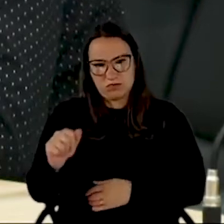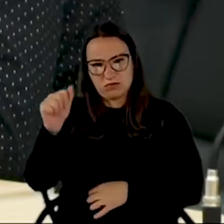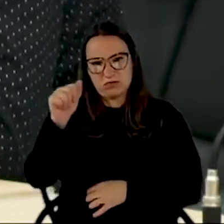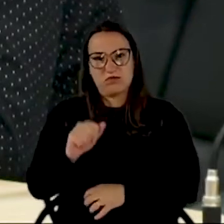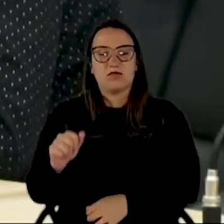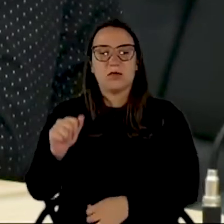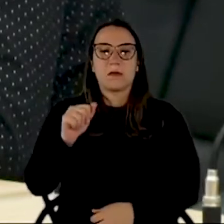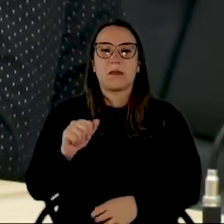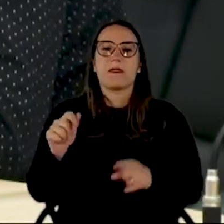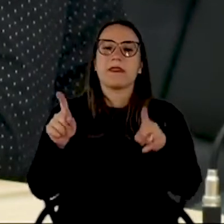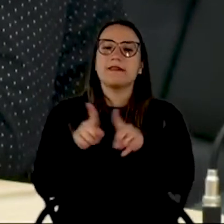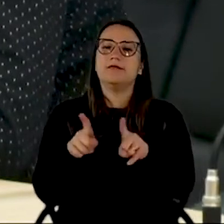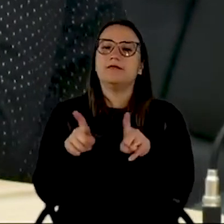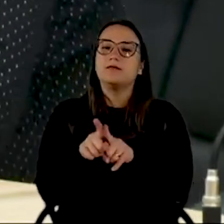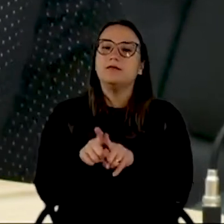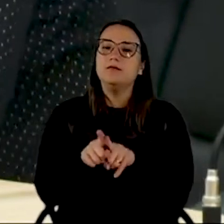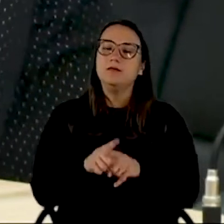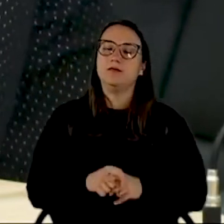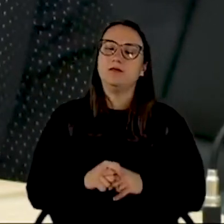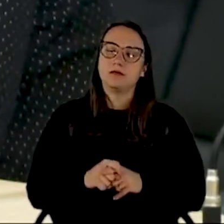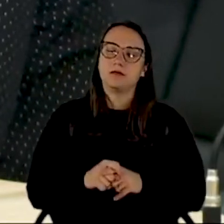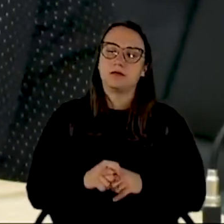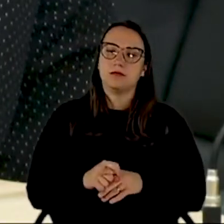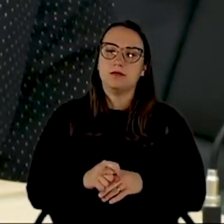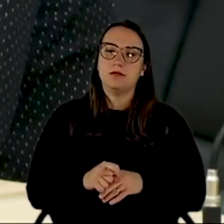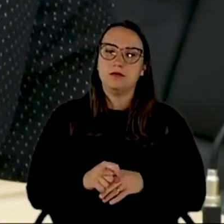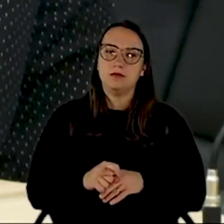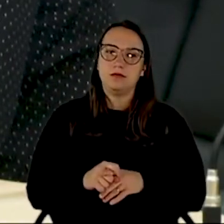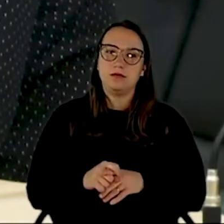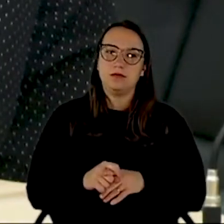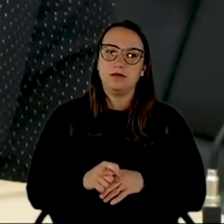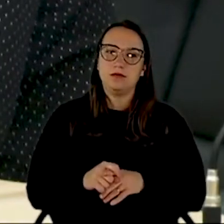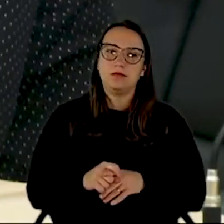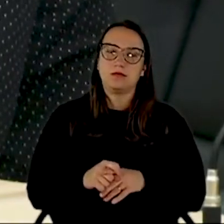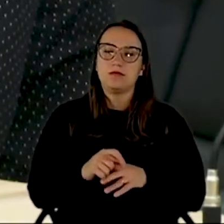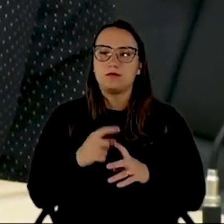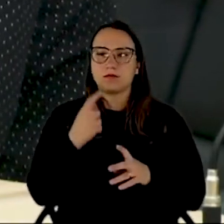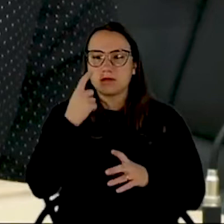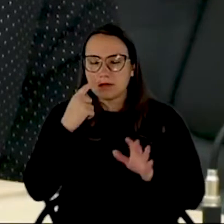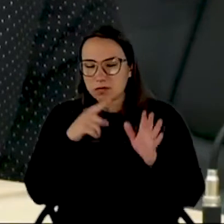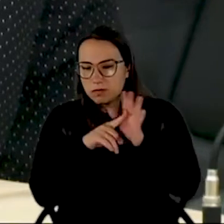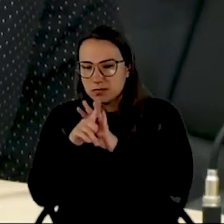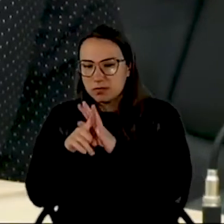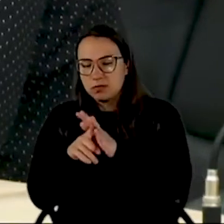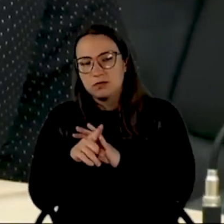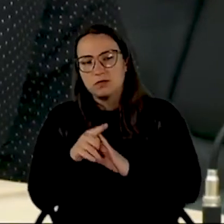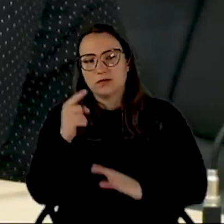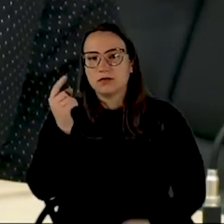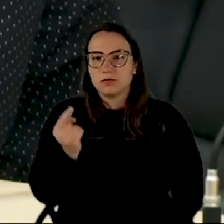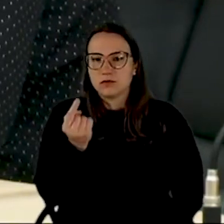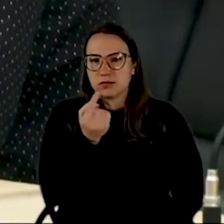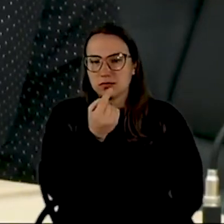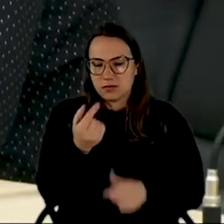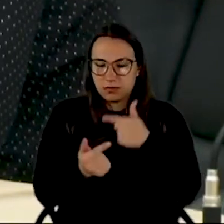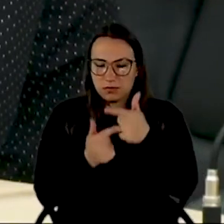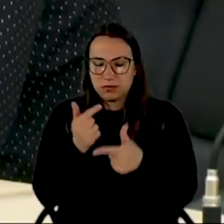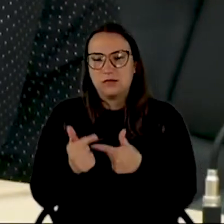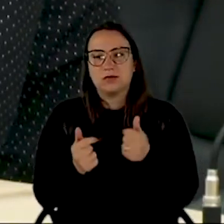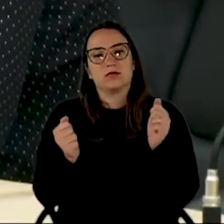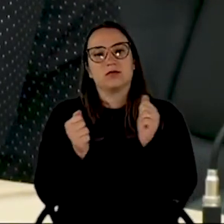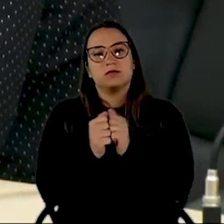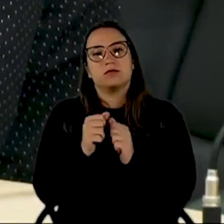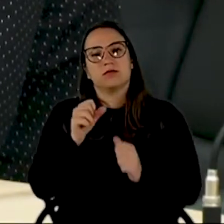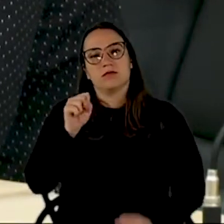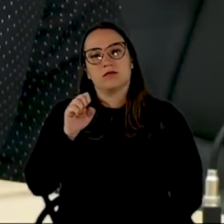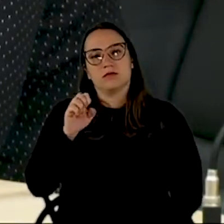que também sempre eu pude conferir de perto o trabalho de cada um de vocês, junto com o Sérgio, viu,